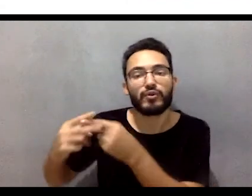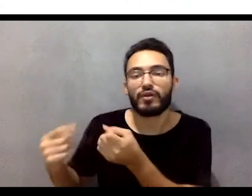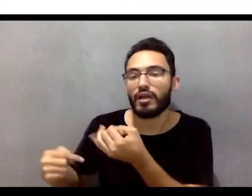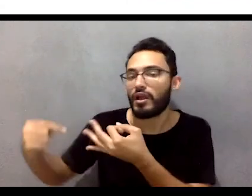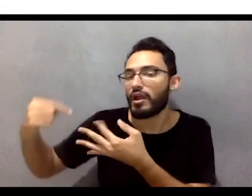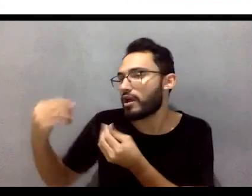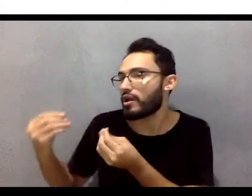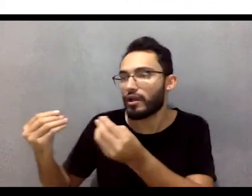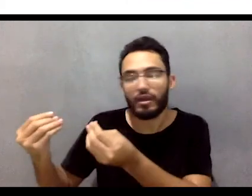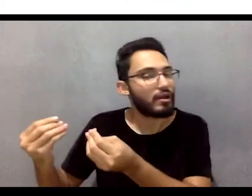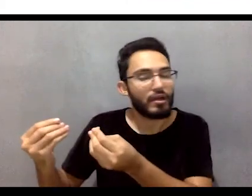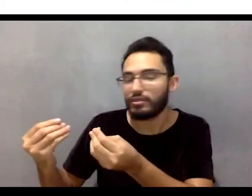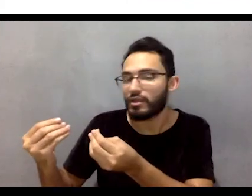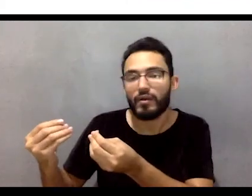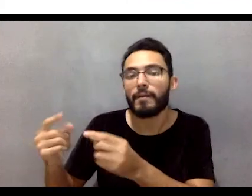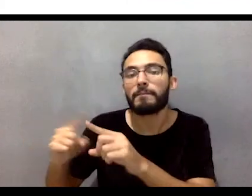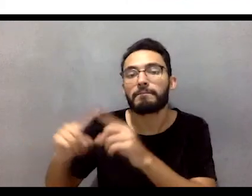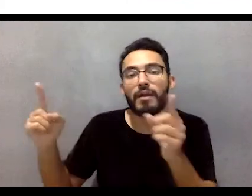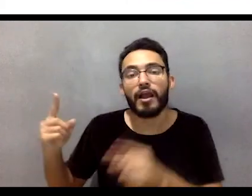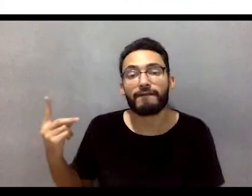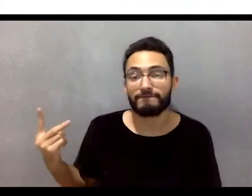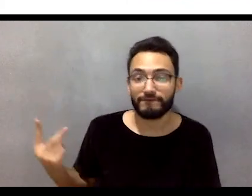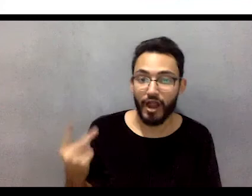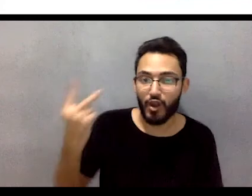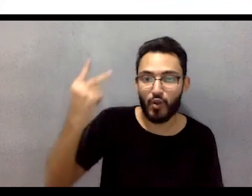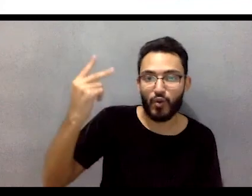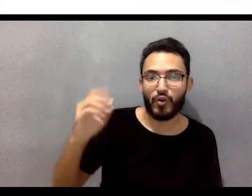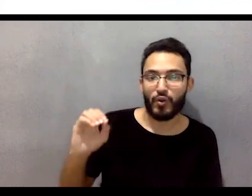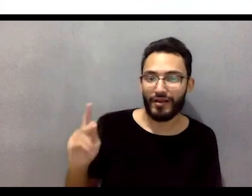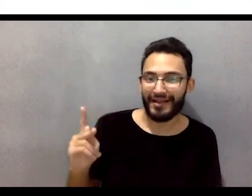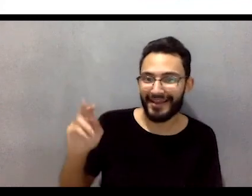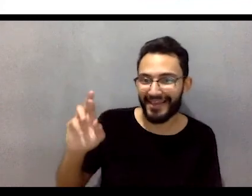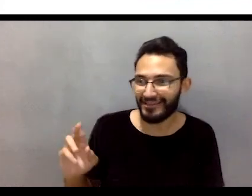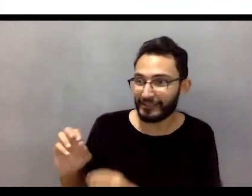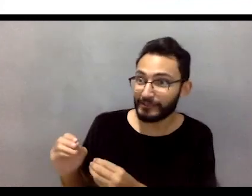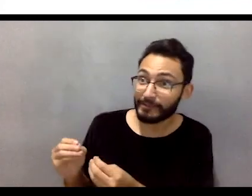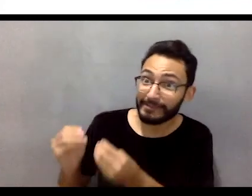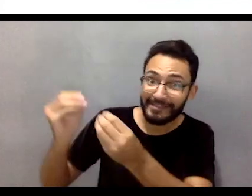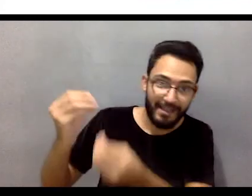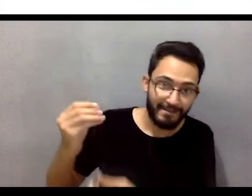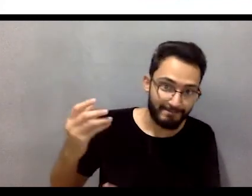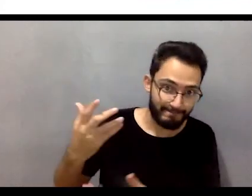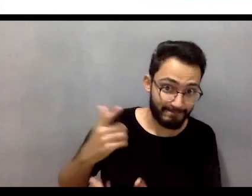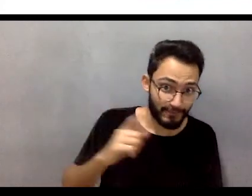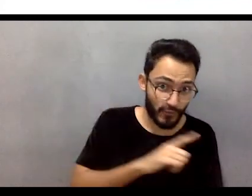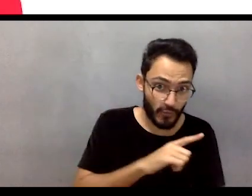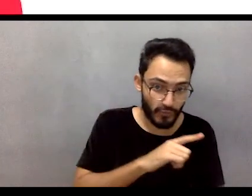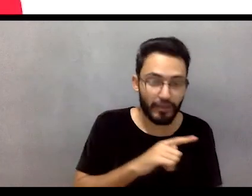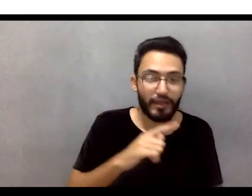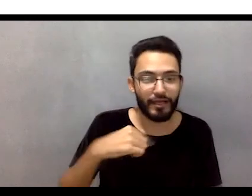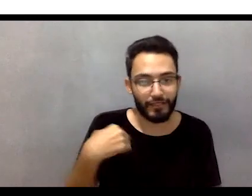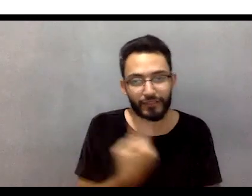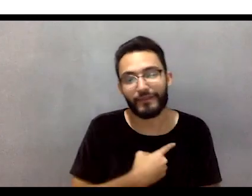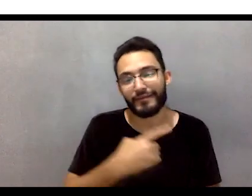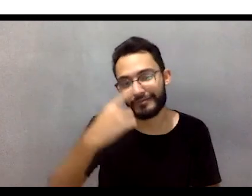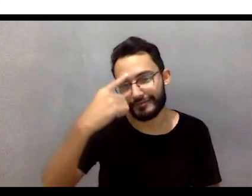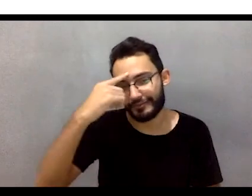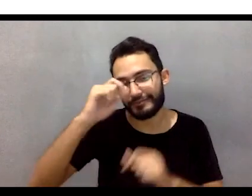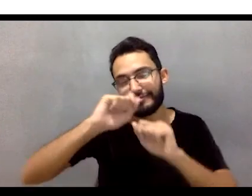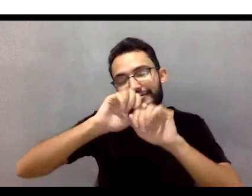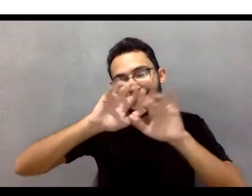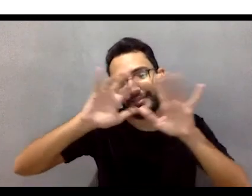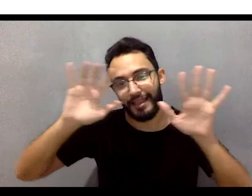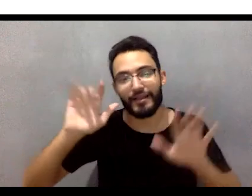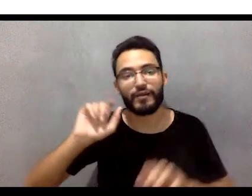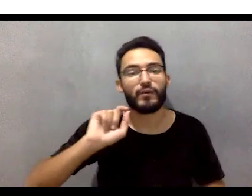e sim este valor para o cliente, o que a gente consegue muito claramente